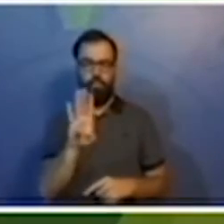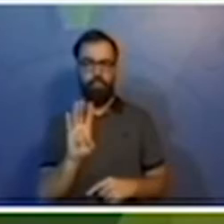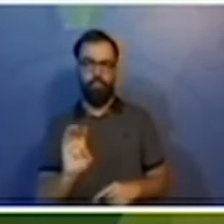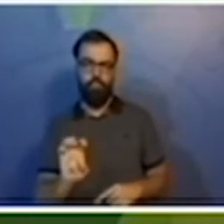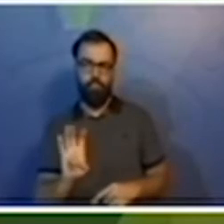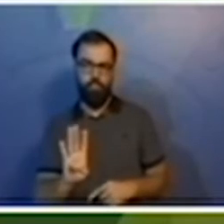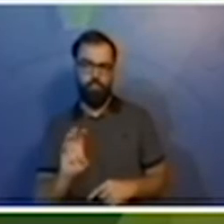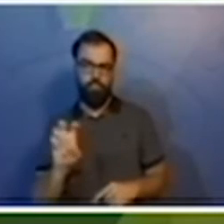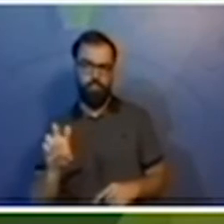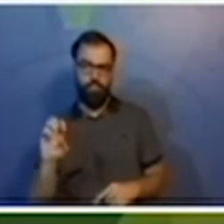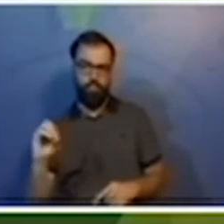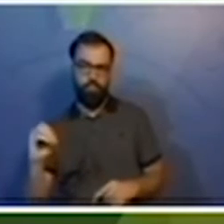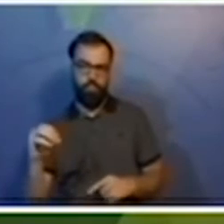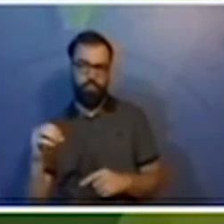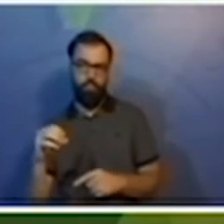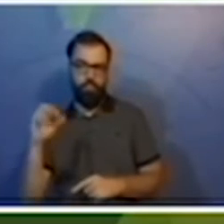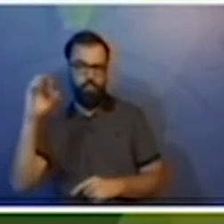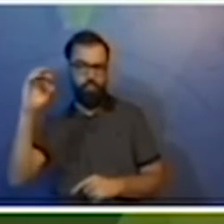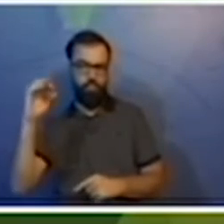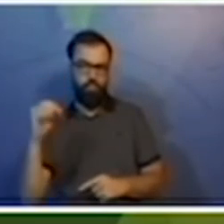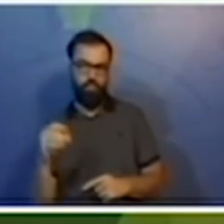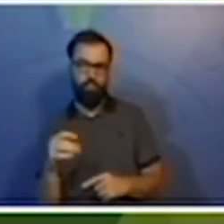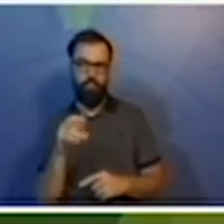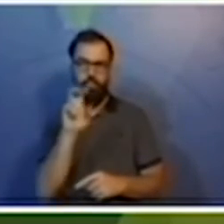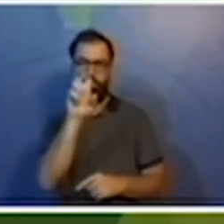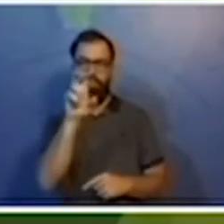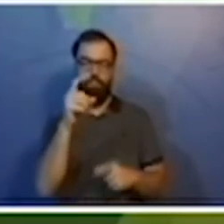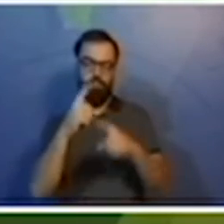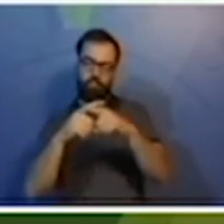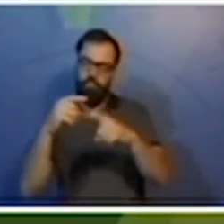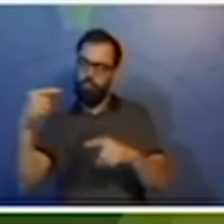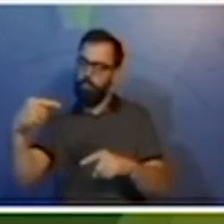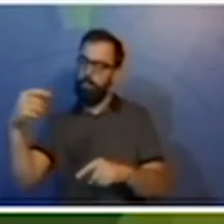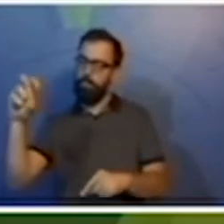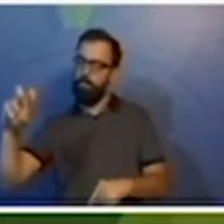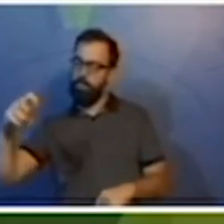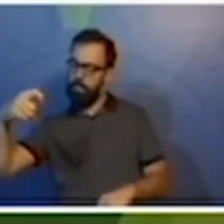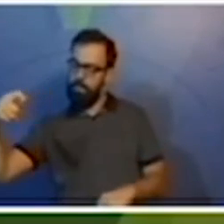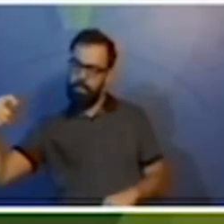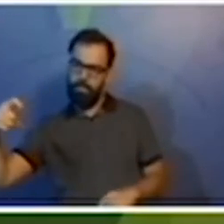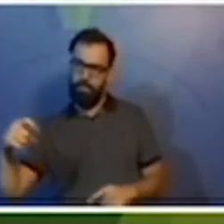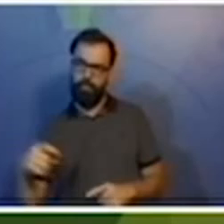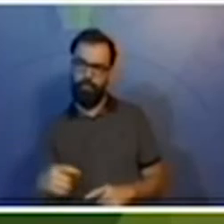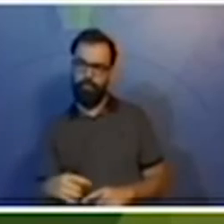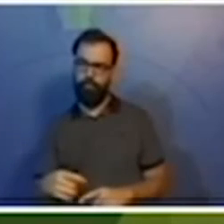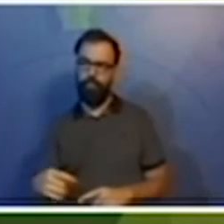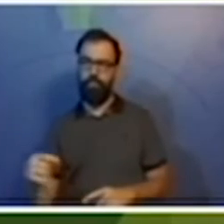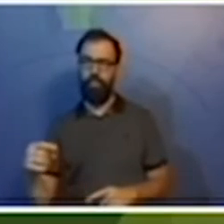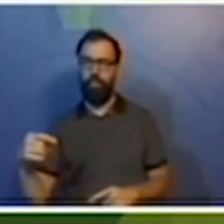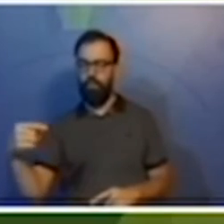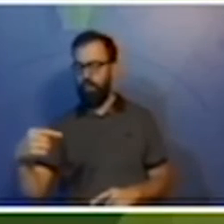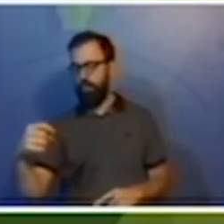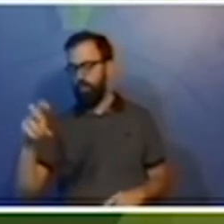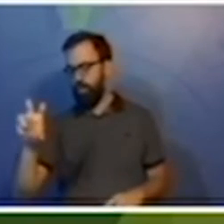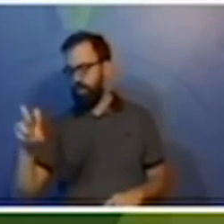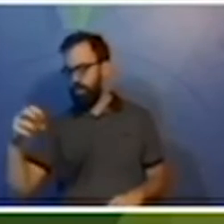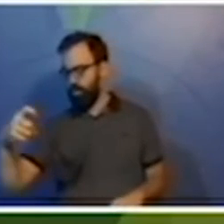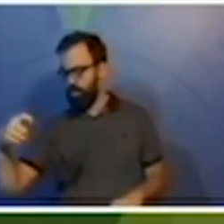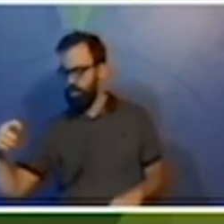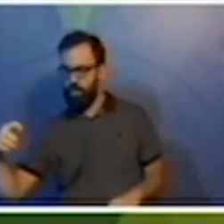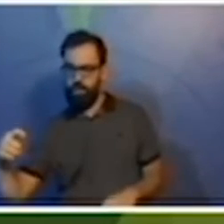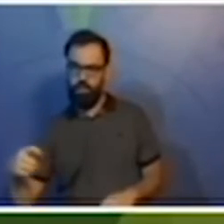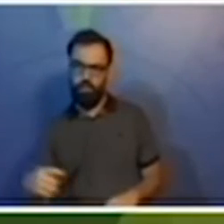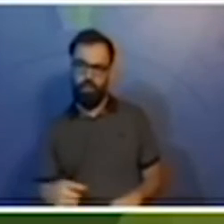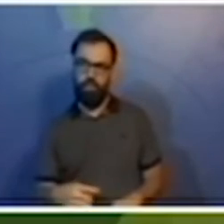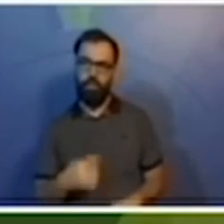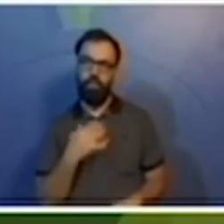450 graus. 5 vezes menos x, mais vezes menos, menos. 5 vezes